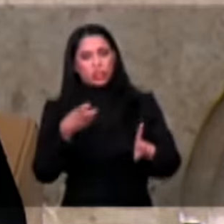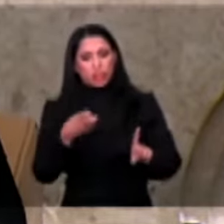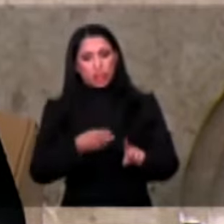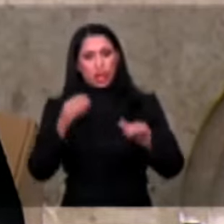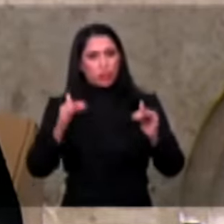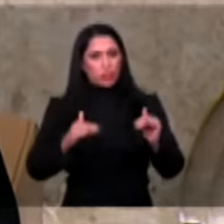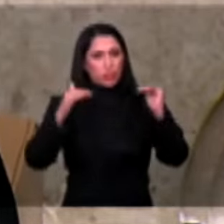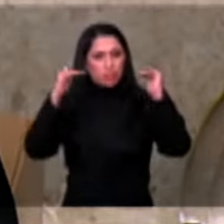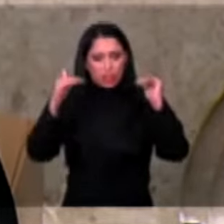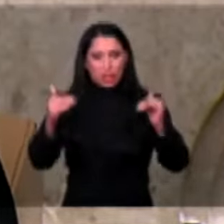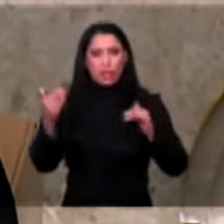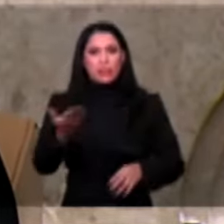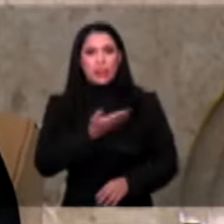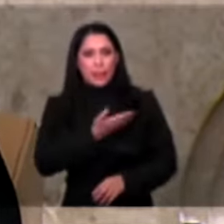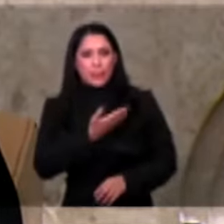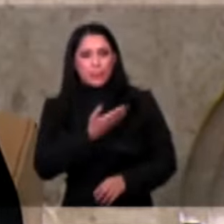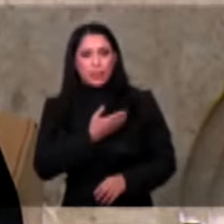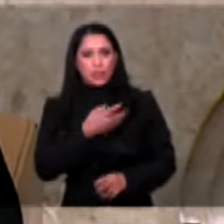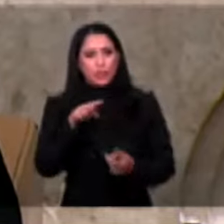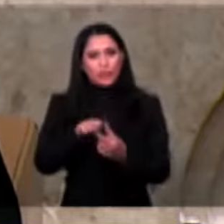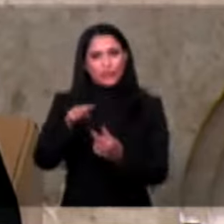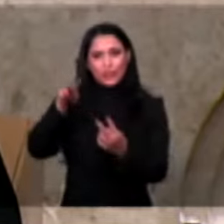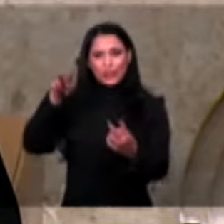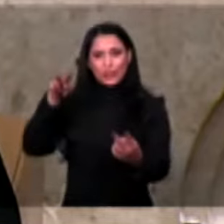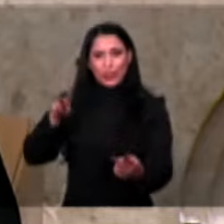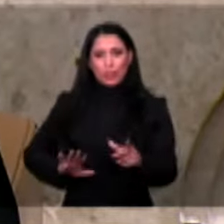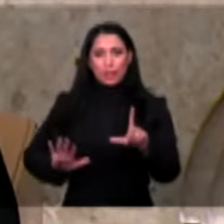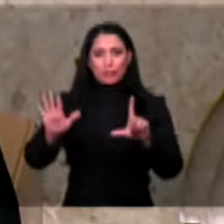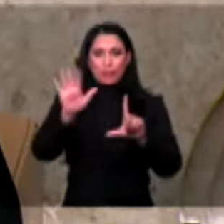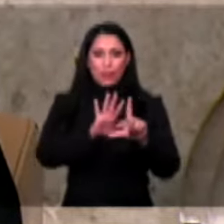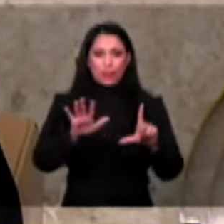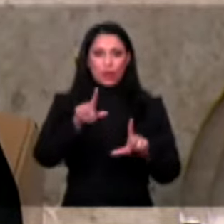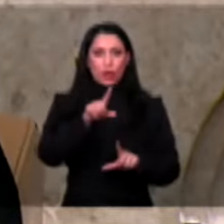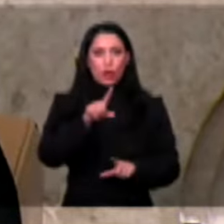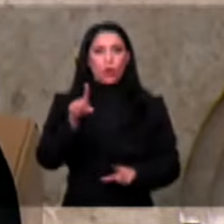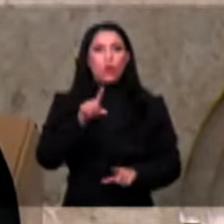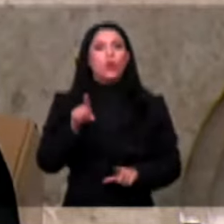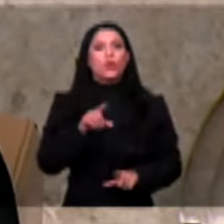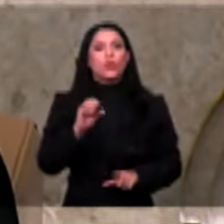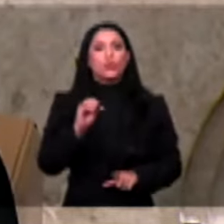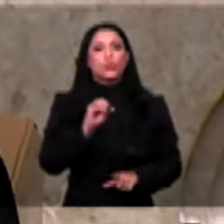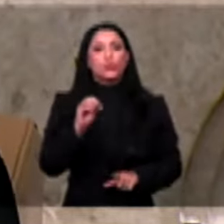que participam virtualmente pela plataforma Zoom ou